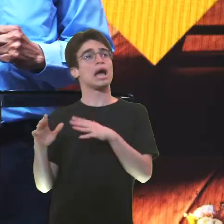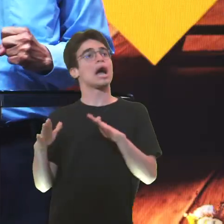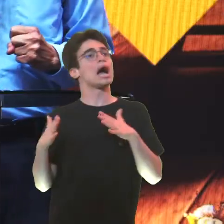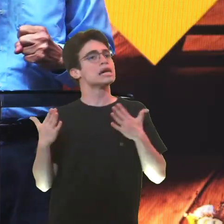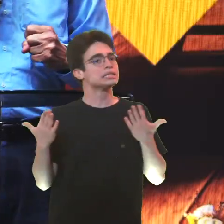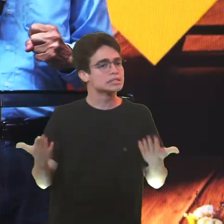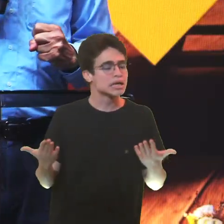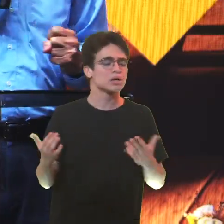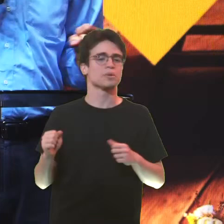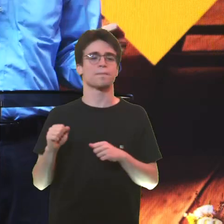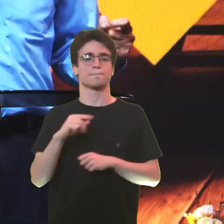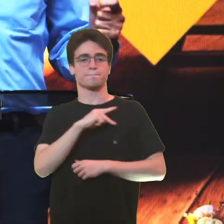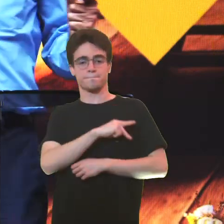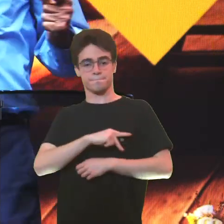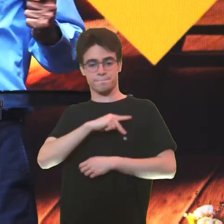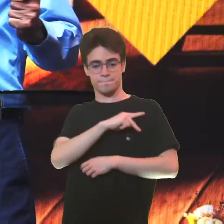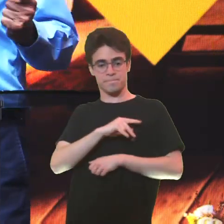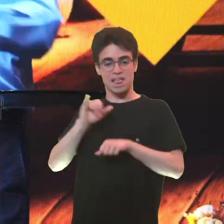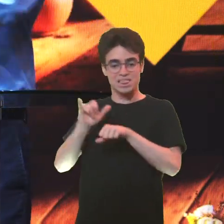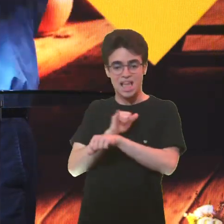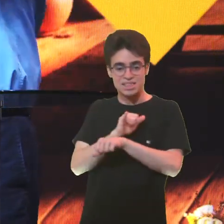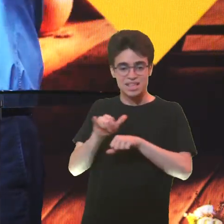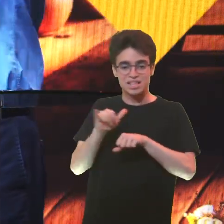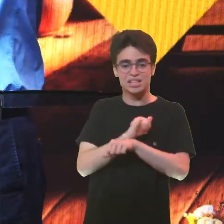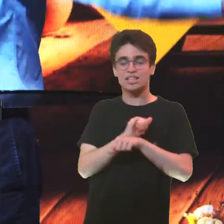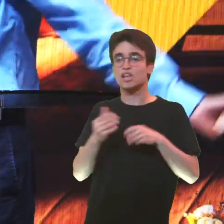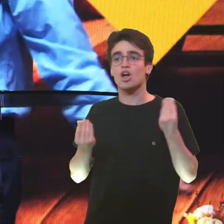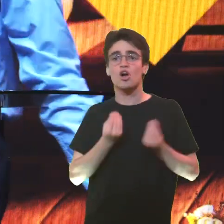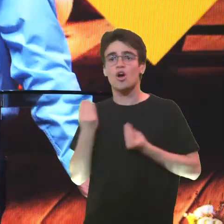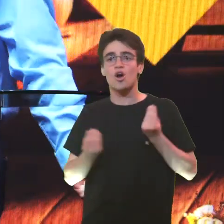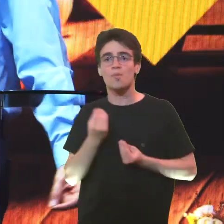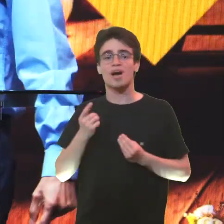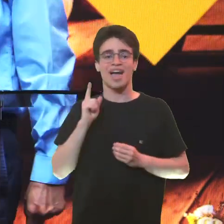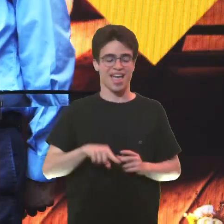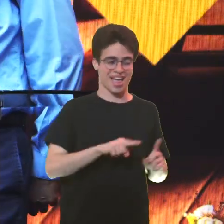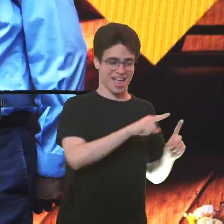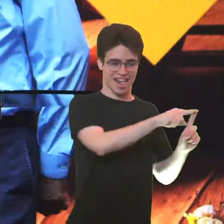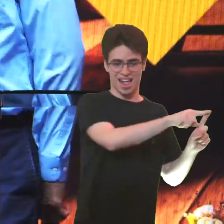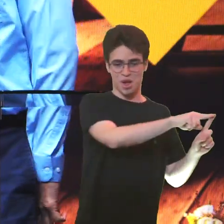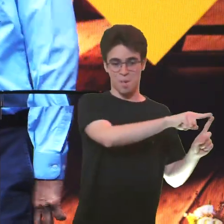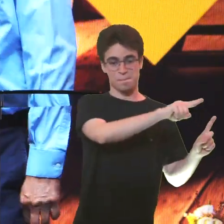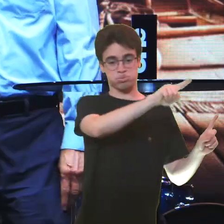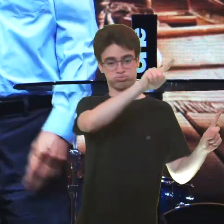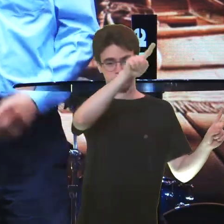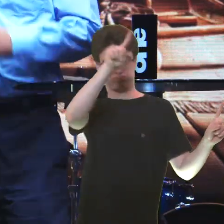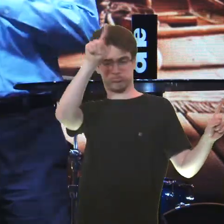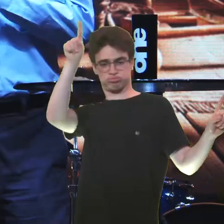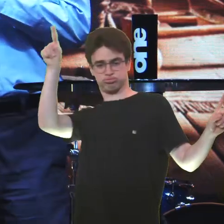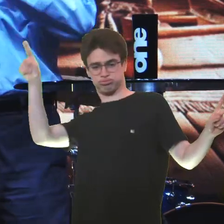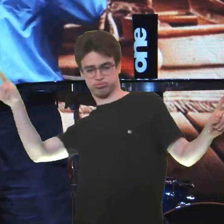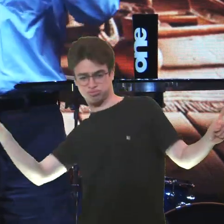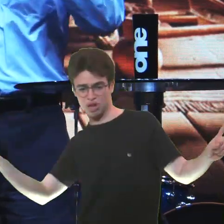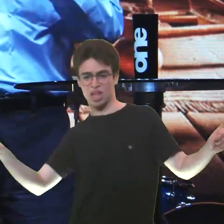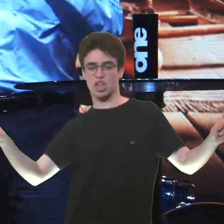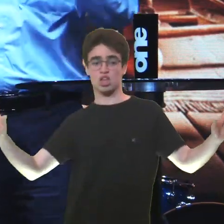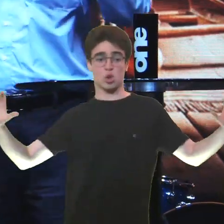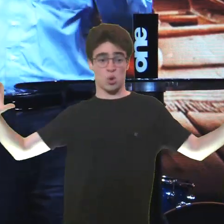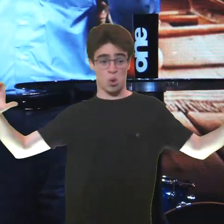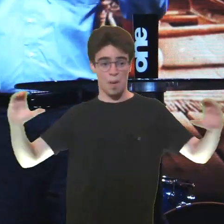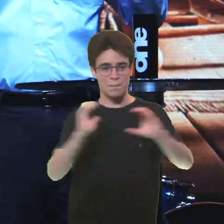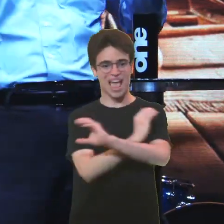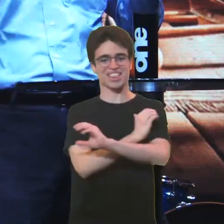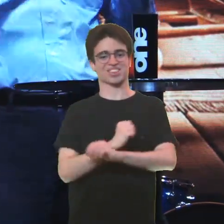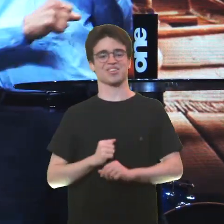a missão de Paulo ahora es evangelizar el imperio entero, agora é evangelizar o império inteiro. pero se enfoca